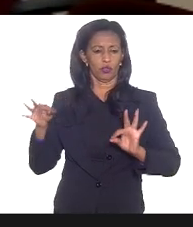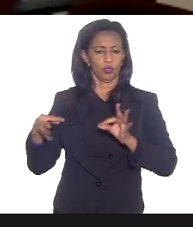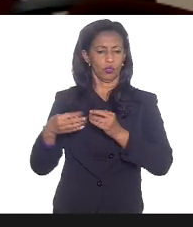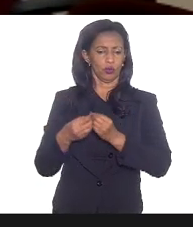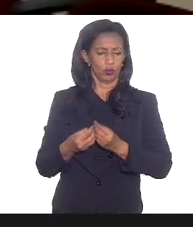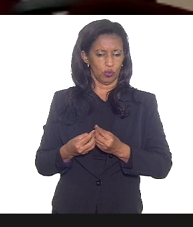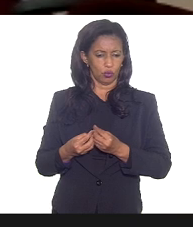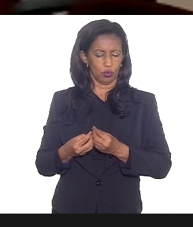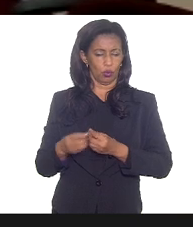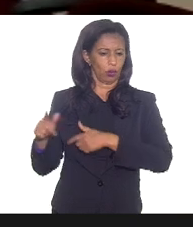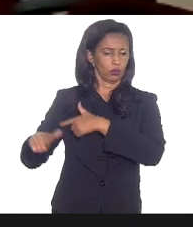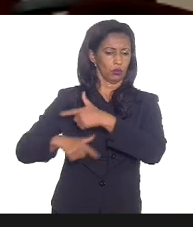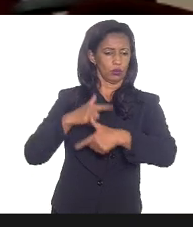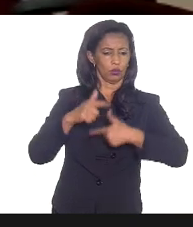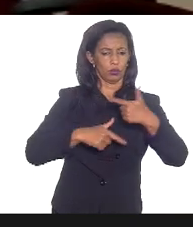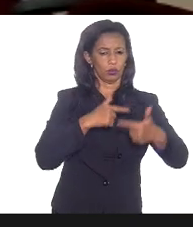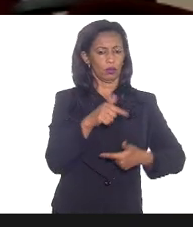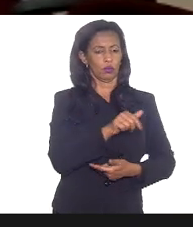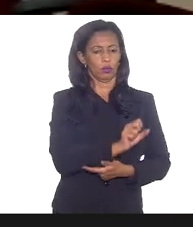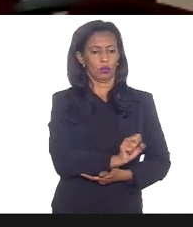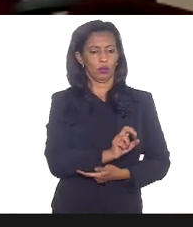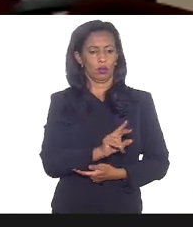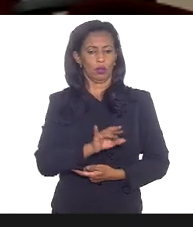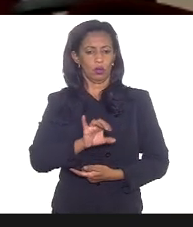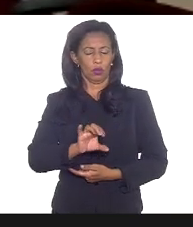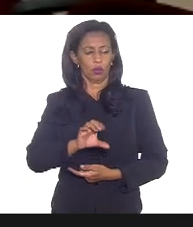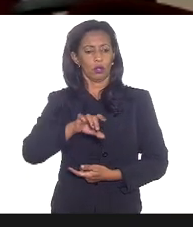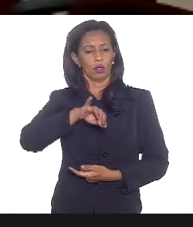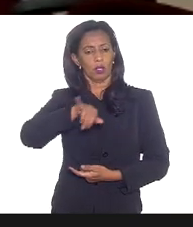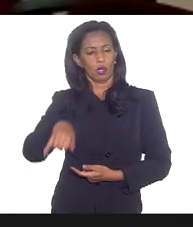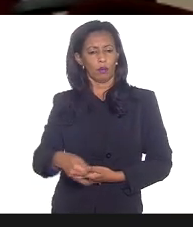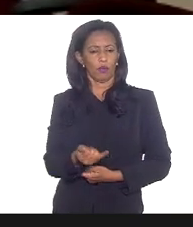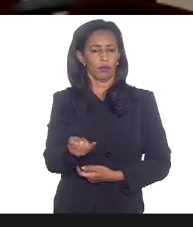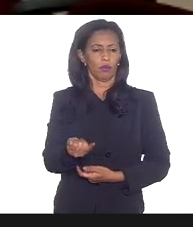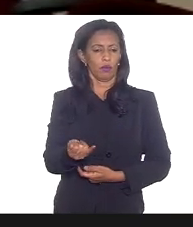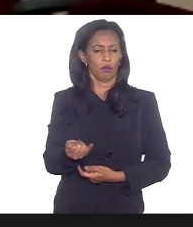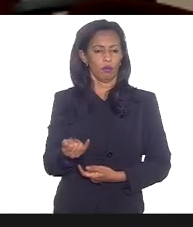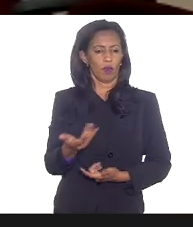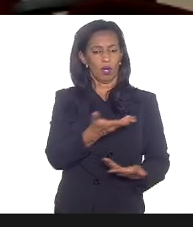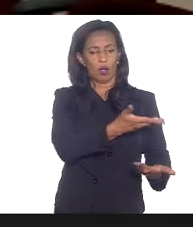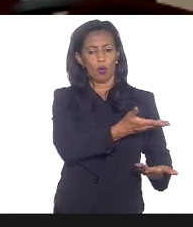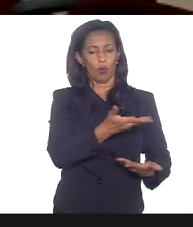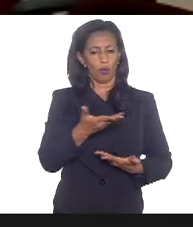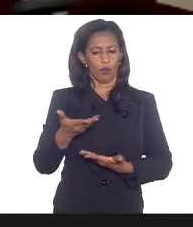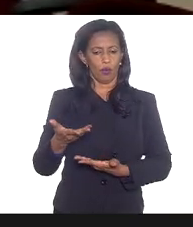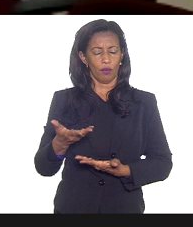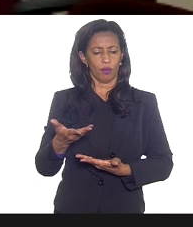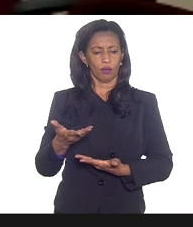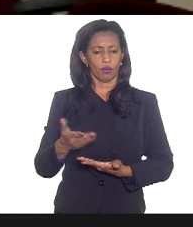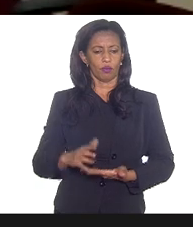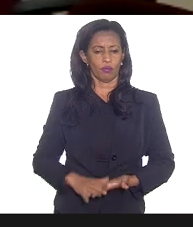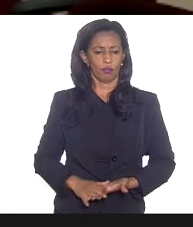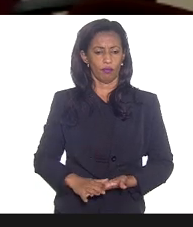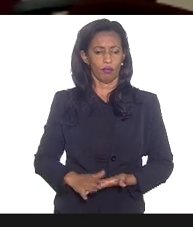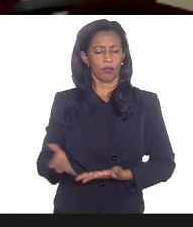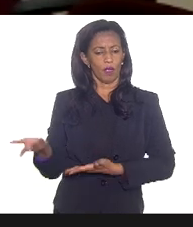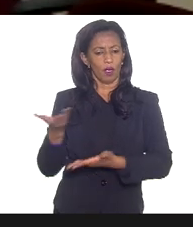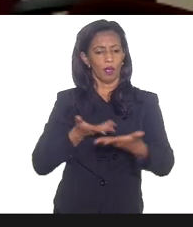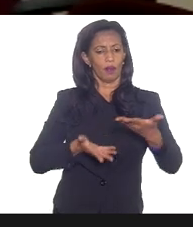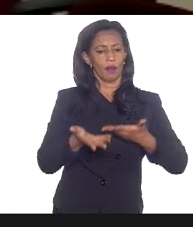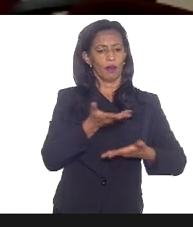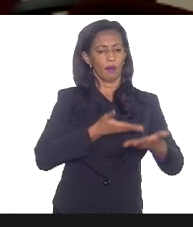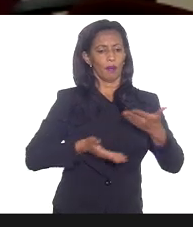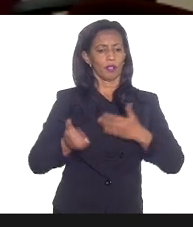ações da Secretaria de Educação e quero aproveitar a oportunidade para convidar a todos para participarem do